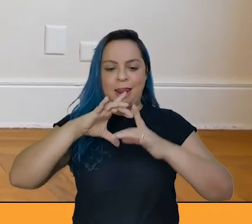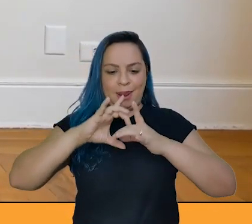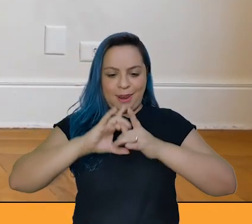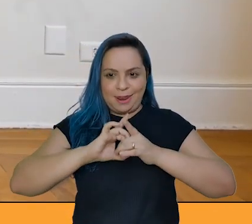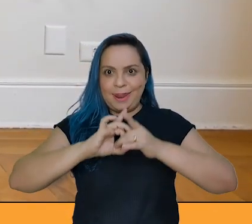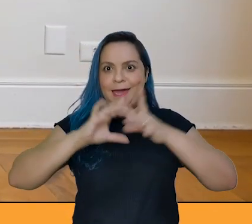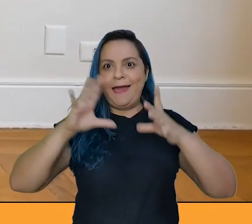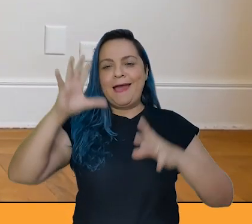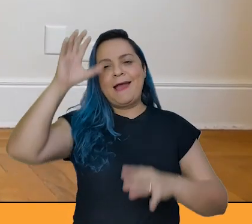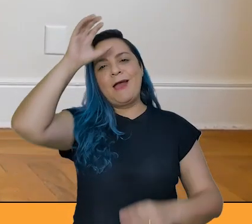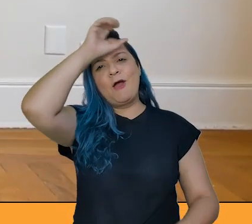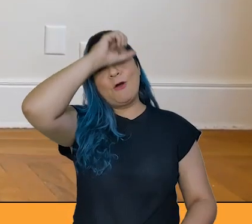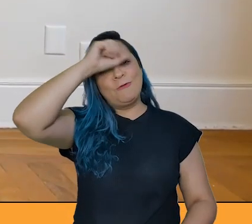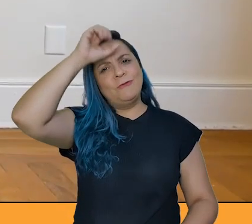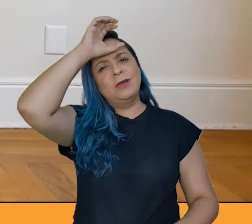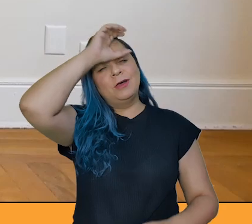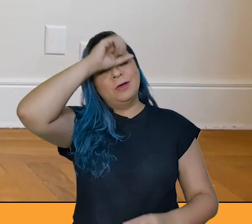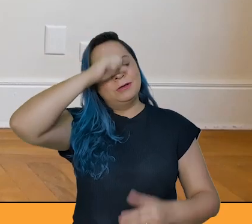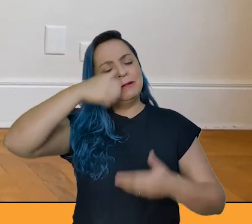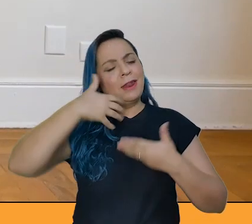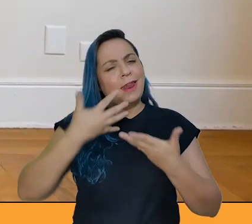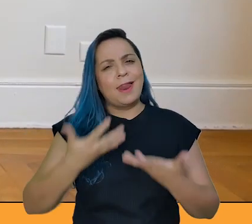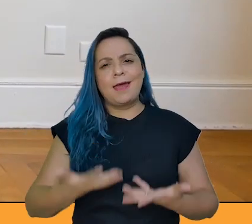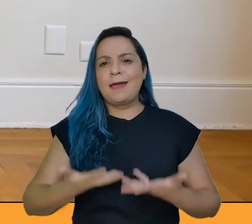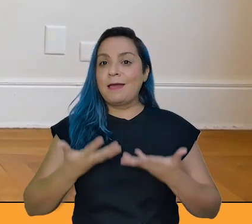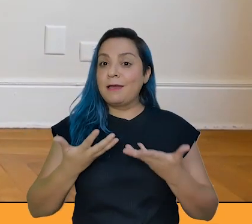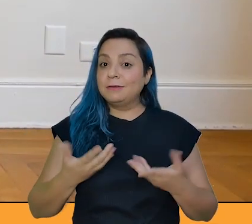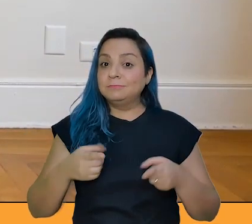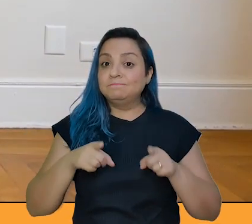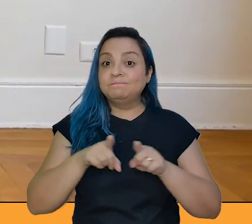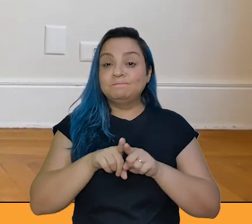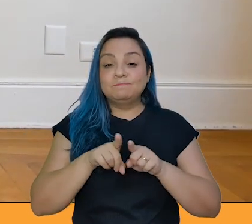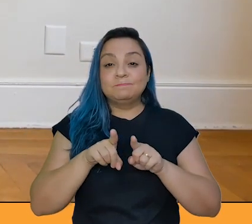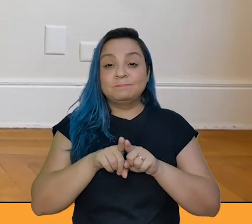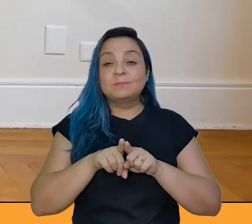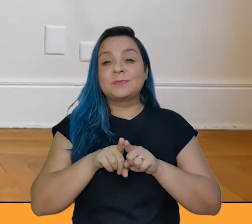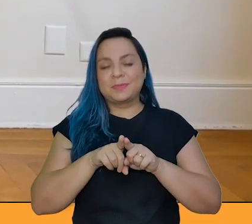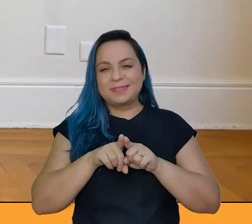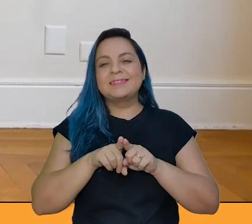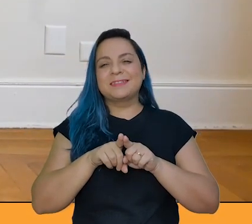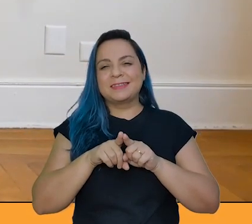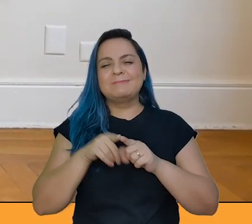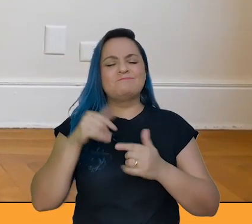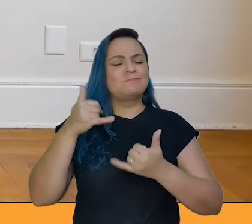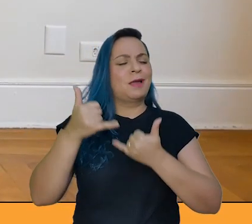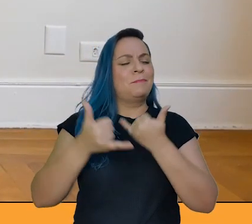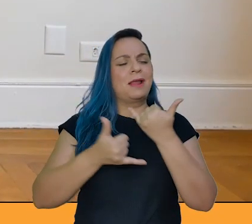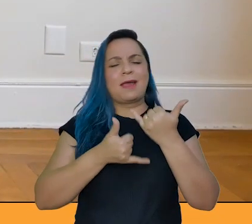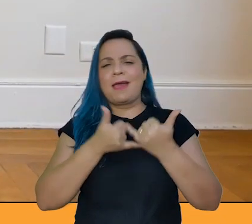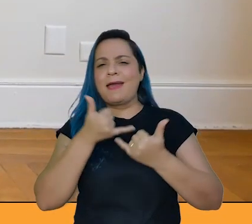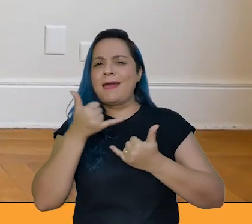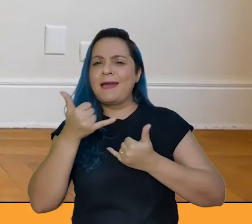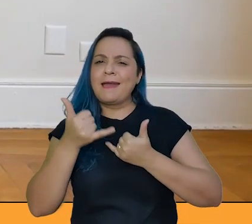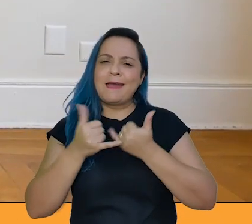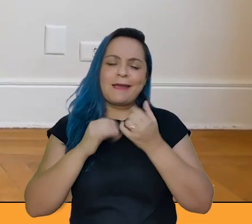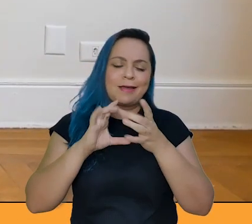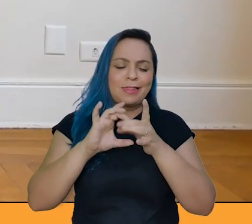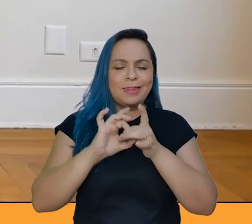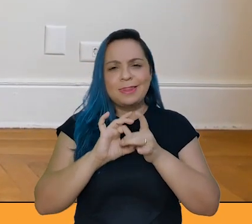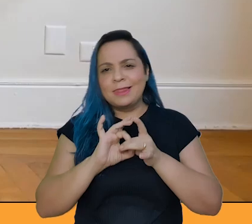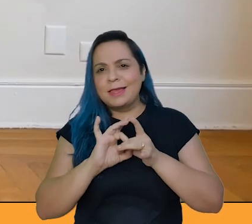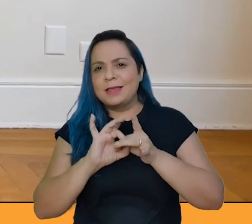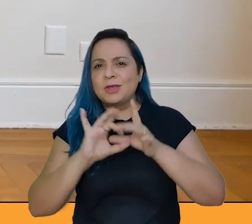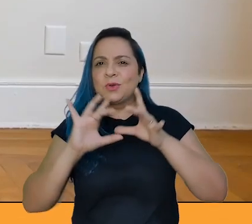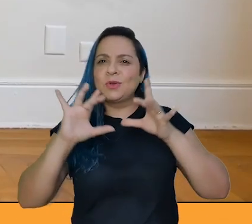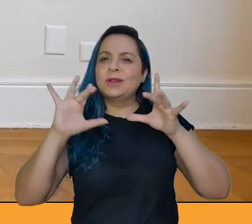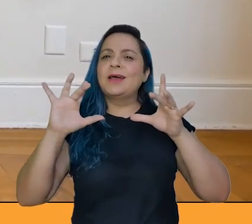ser aprendidas e ensinadas de forma mais descontraída, de uma forma com